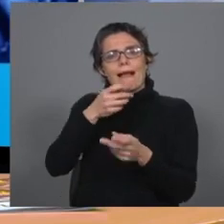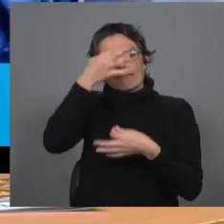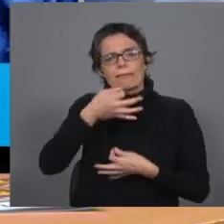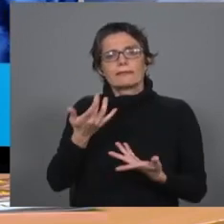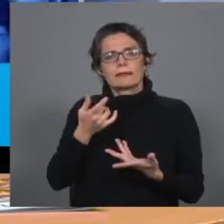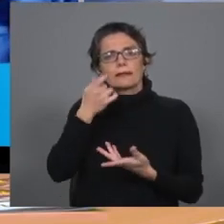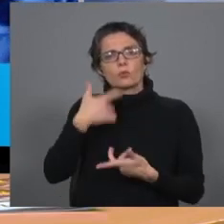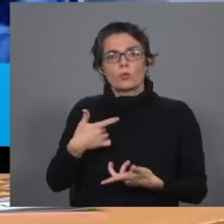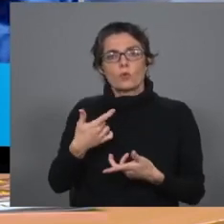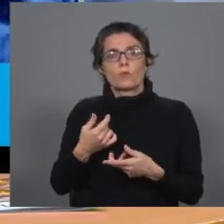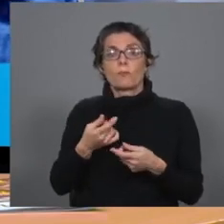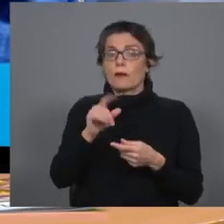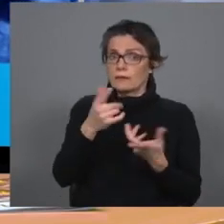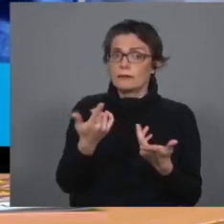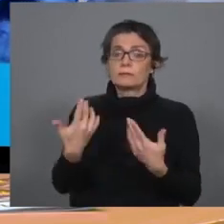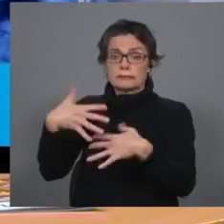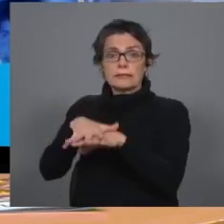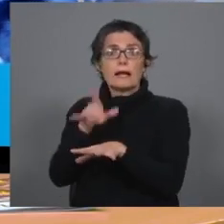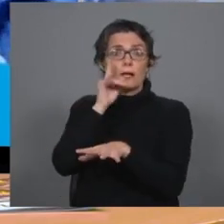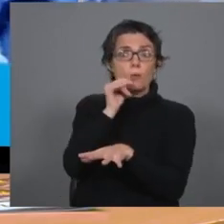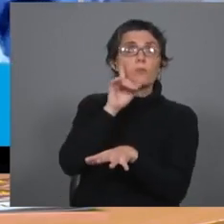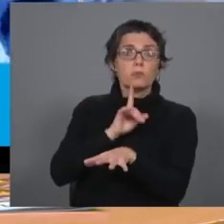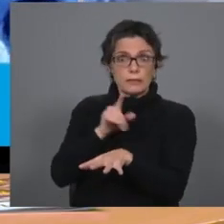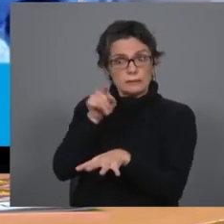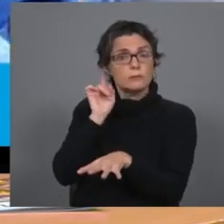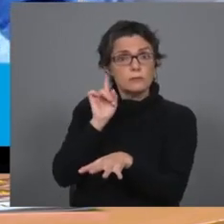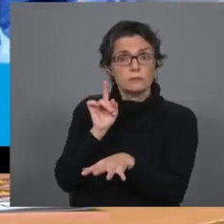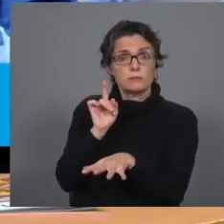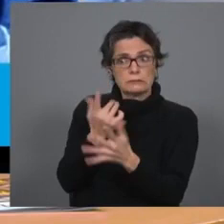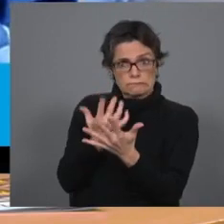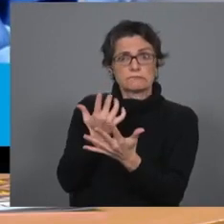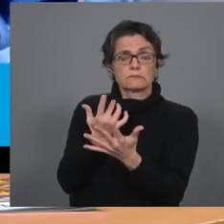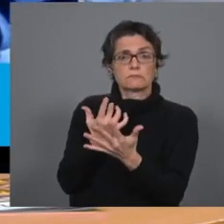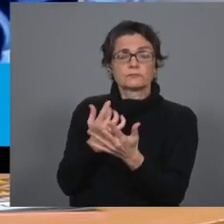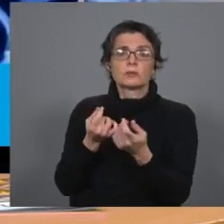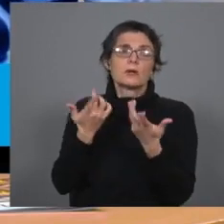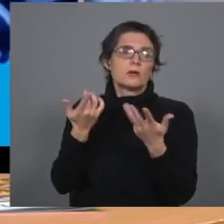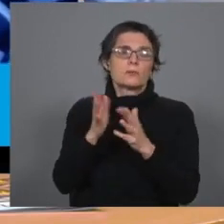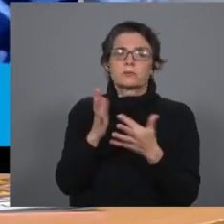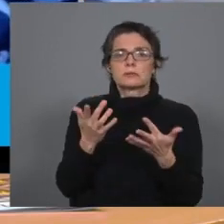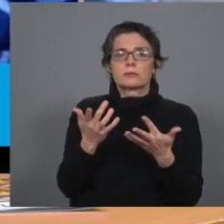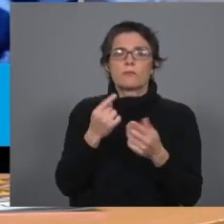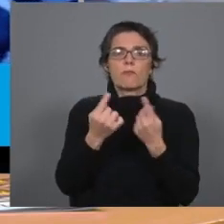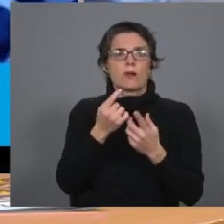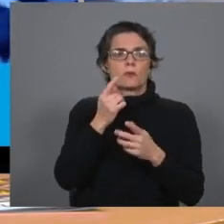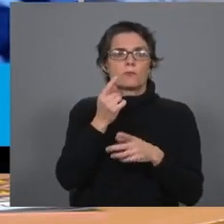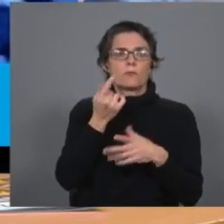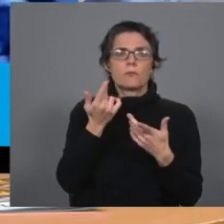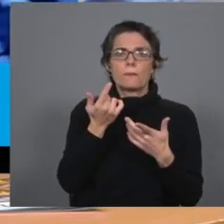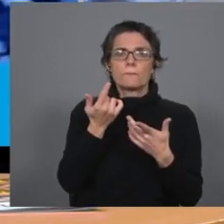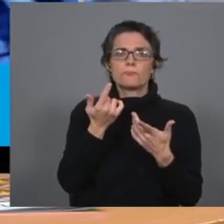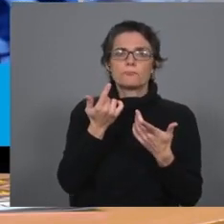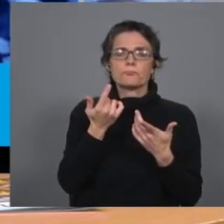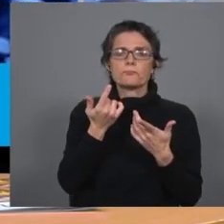temos sacerdotes e irmãos, enquanto os sacerdotes se dedicam, e irmãs, na família comuniana e leigos, mas enquanto os